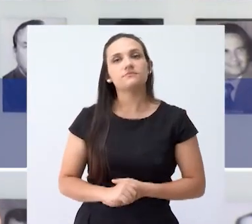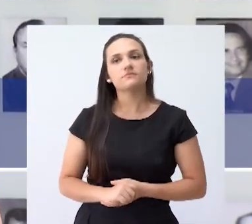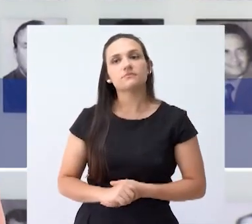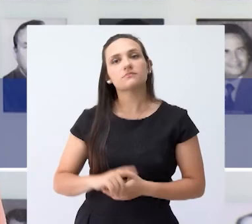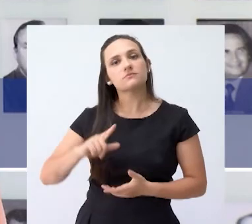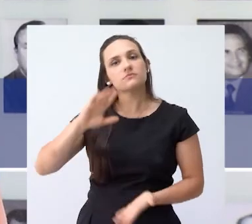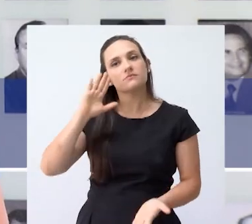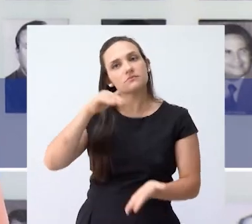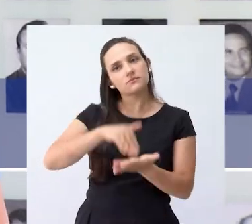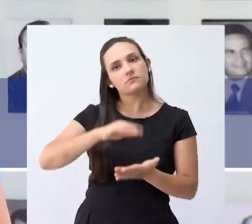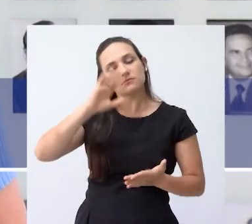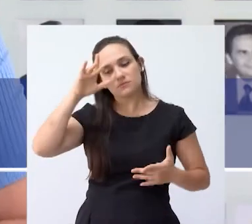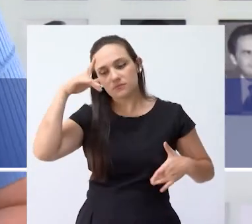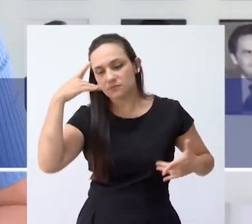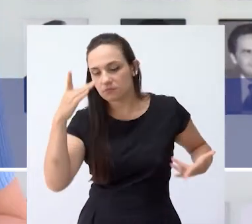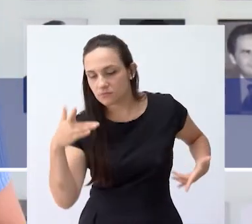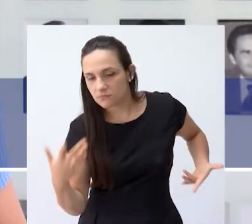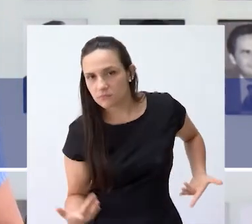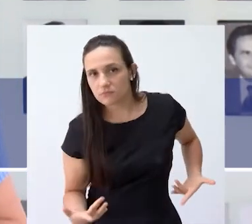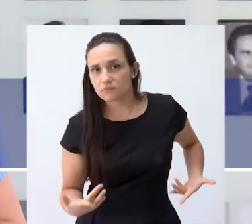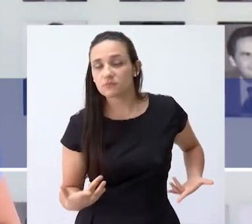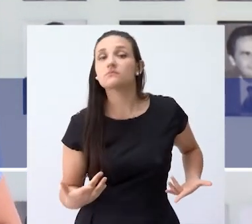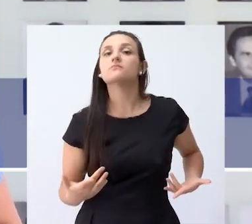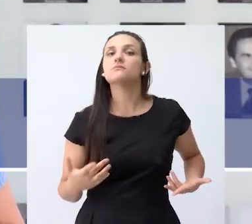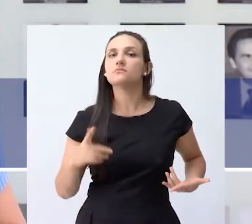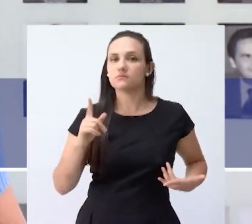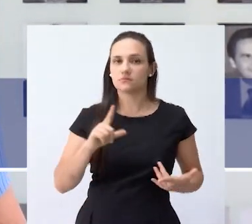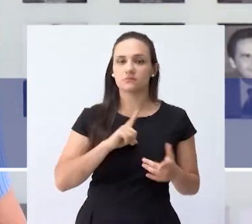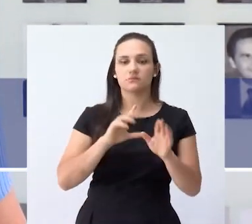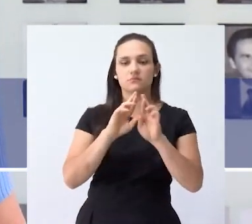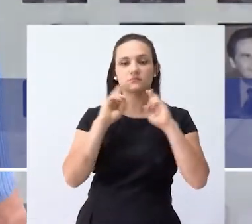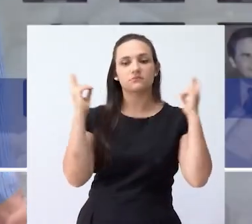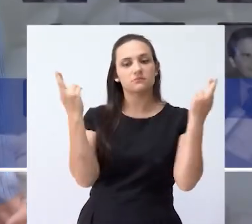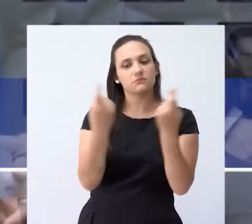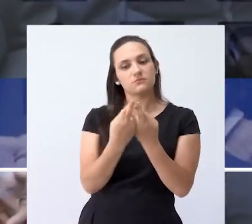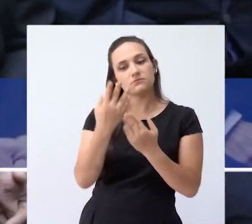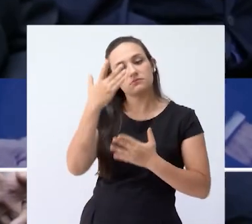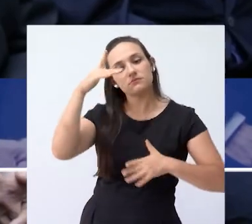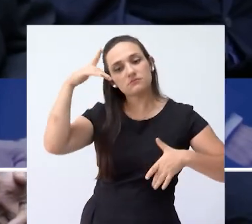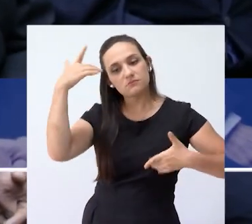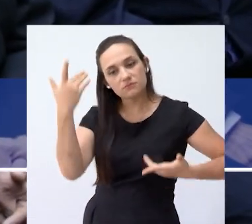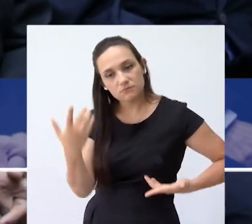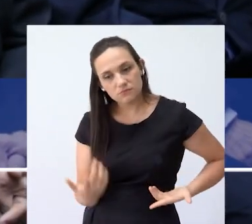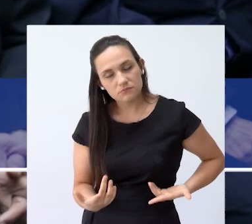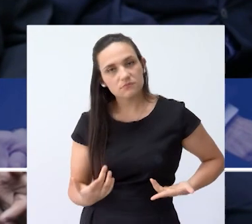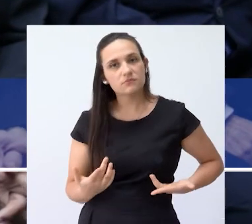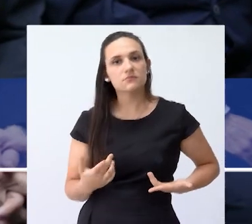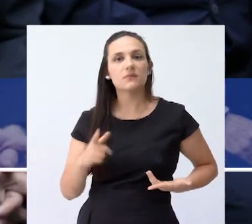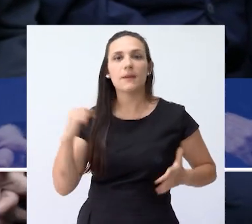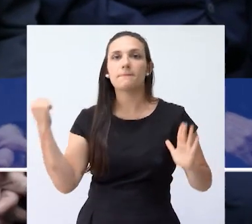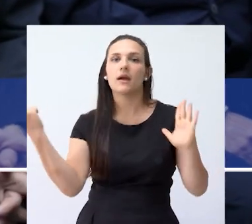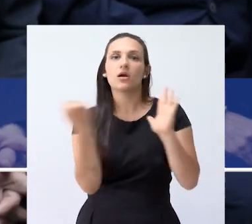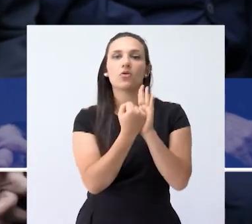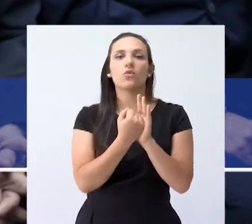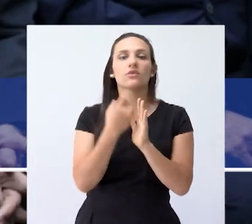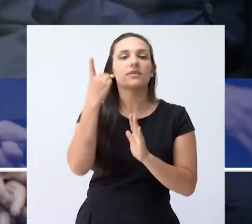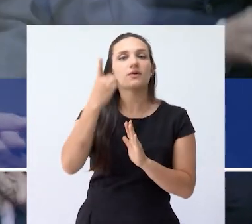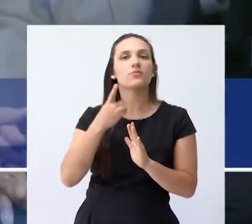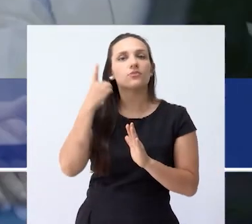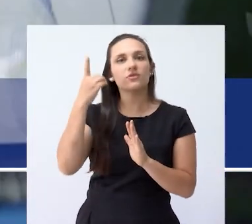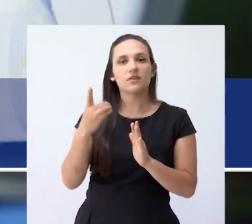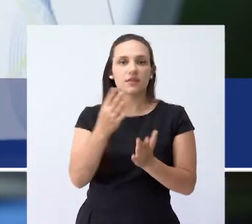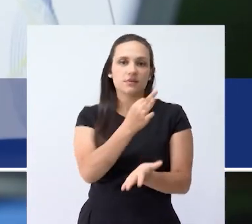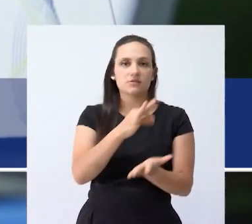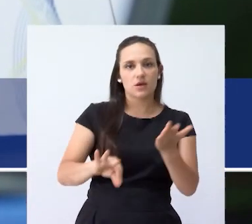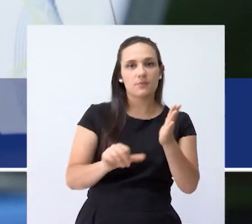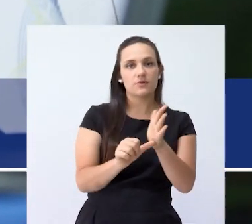na Assembleia Legislativa, a última homenagem concedida a ele foi durante a sessão solene que destacou